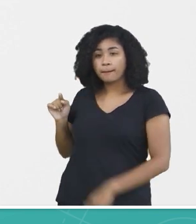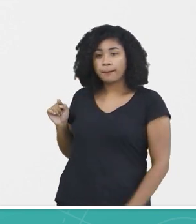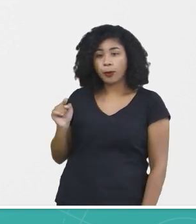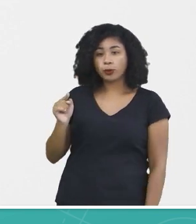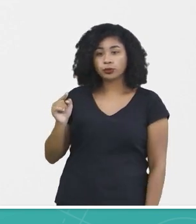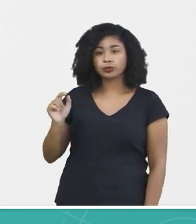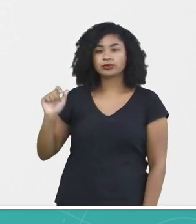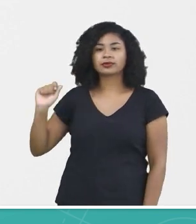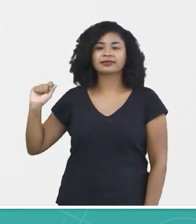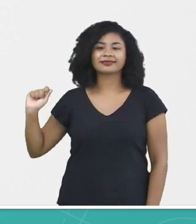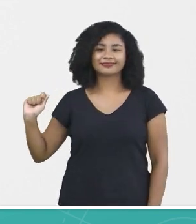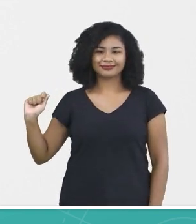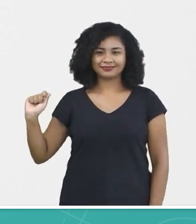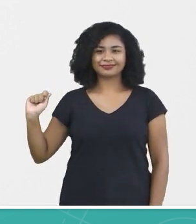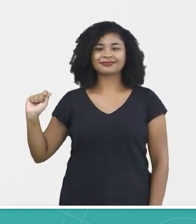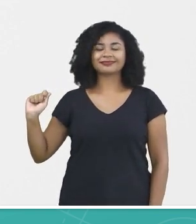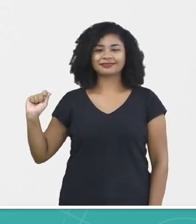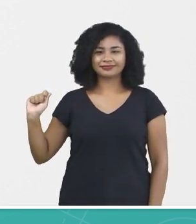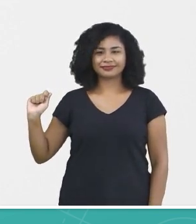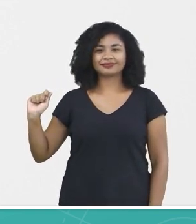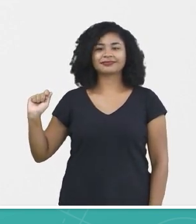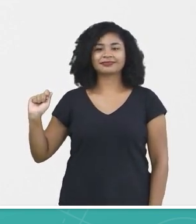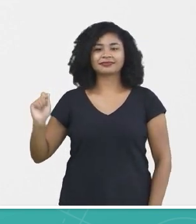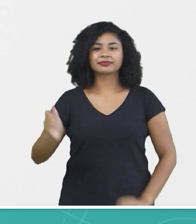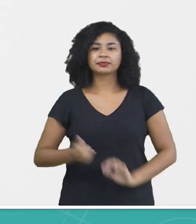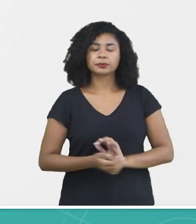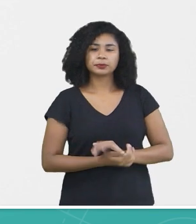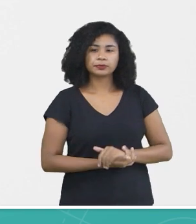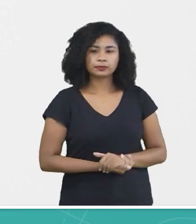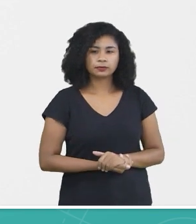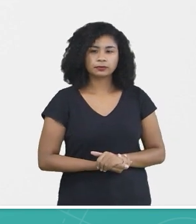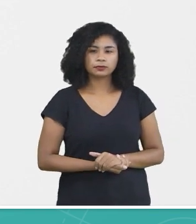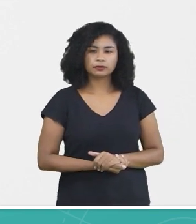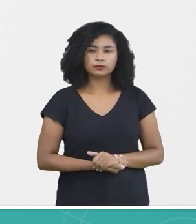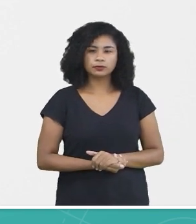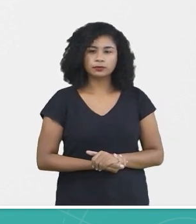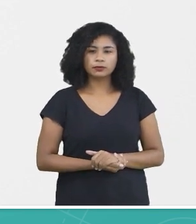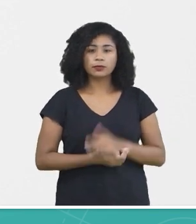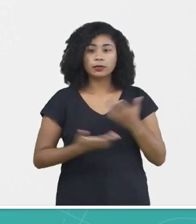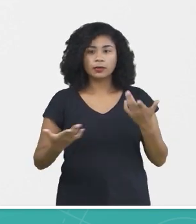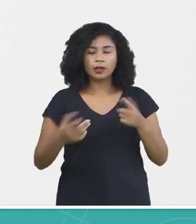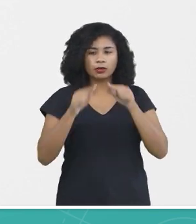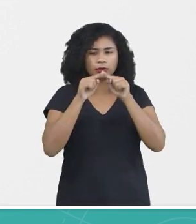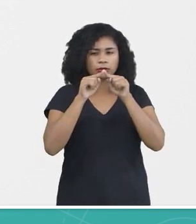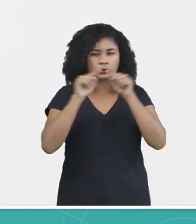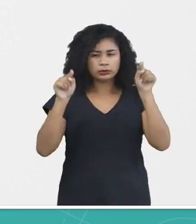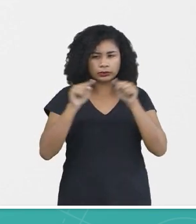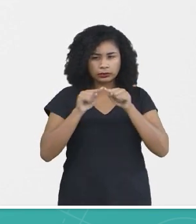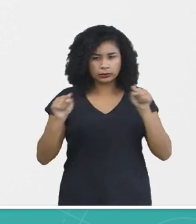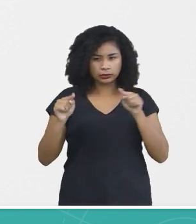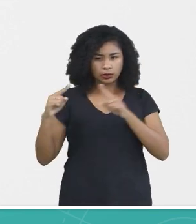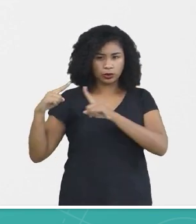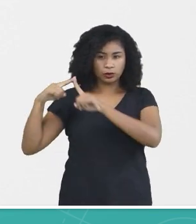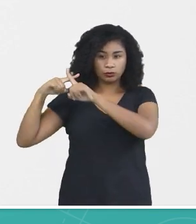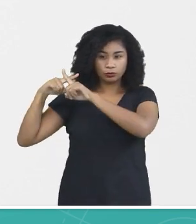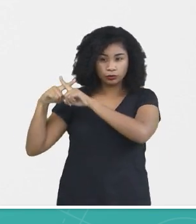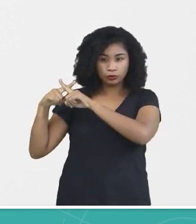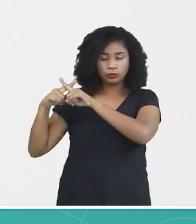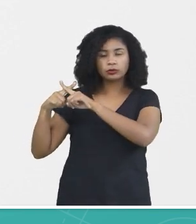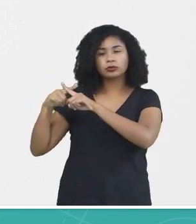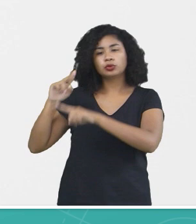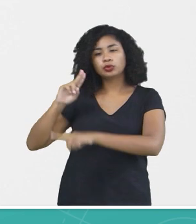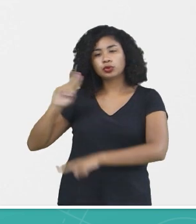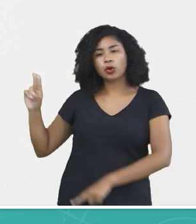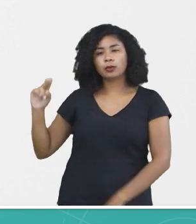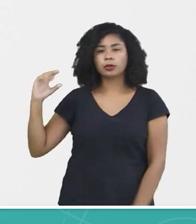é o ponto onde elas se tocam. Então essas duas retas são chamadas aí de retas concorrentes. Professor, o senhor nomeou